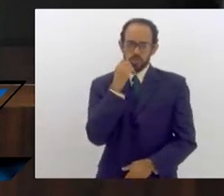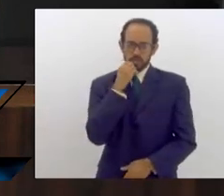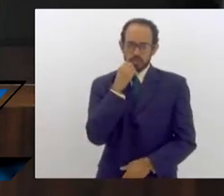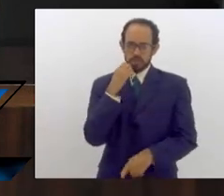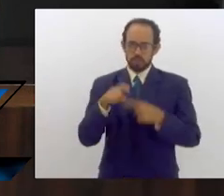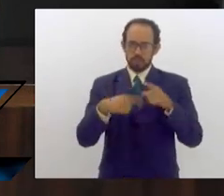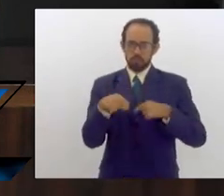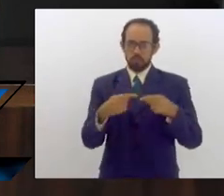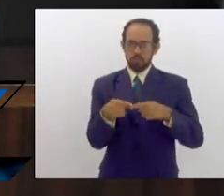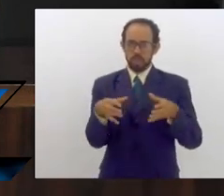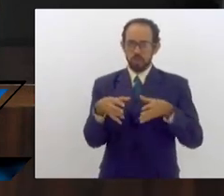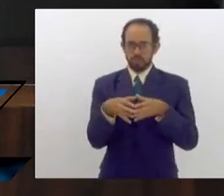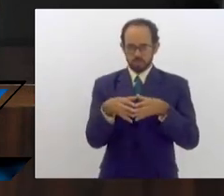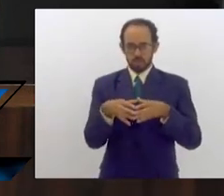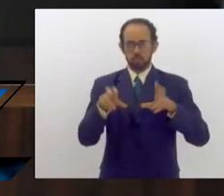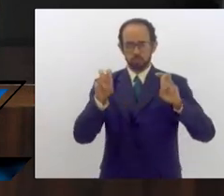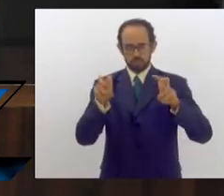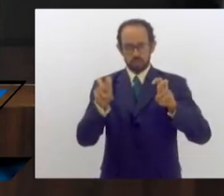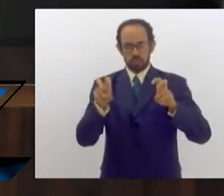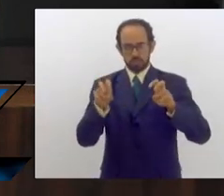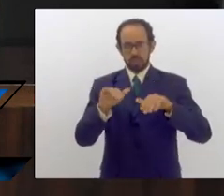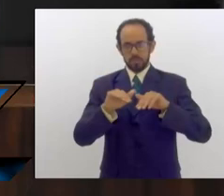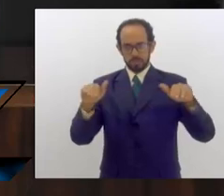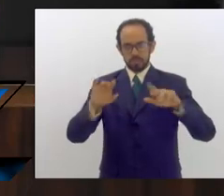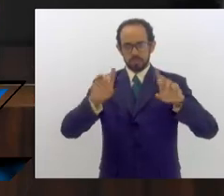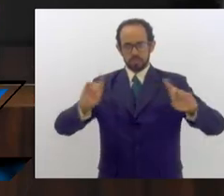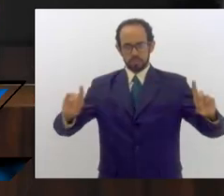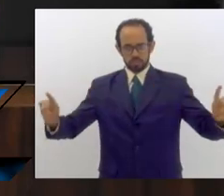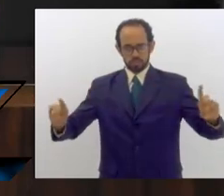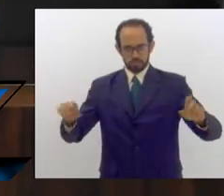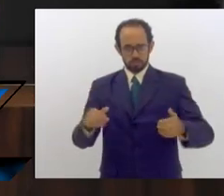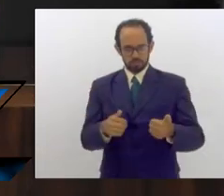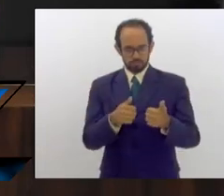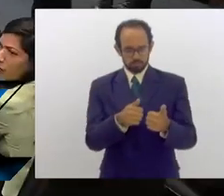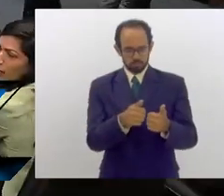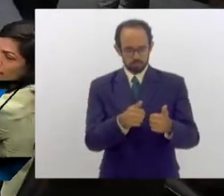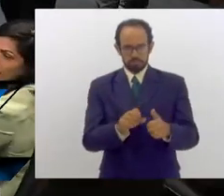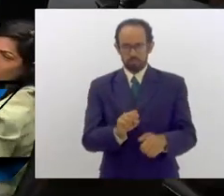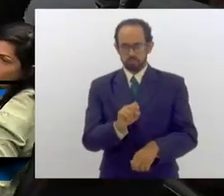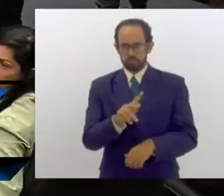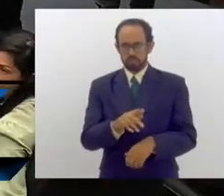comissão temática do tema e a mesa diretora no tocante à questão de ordem